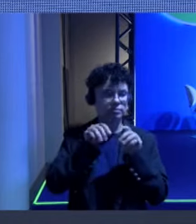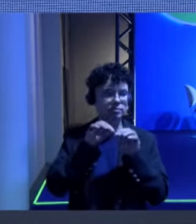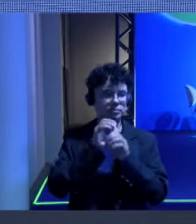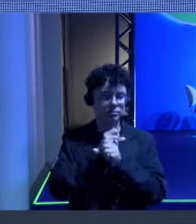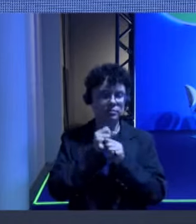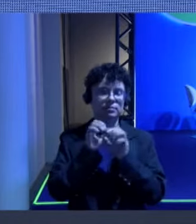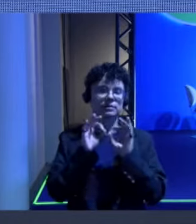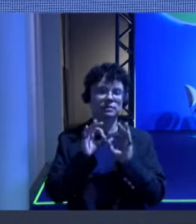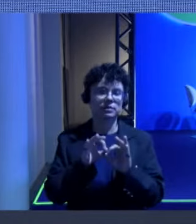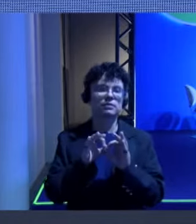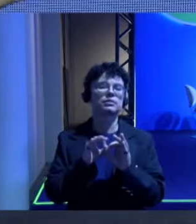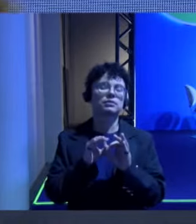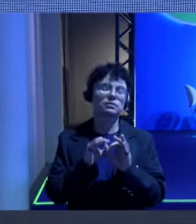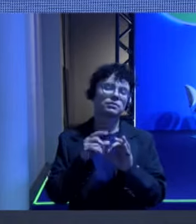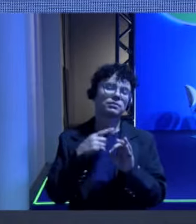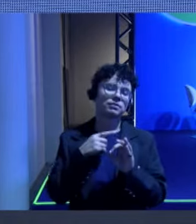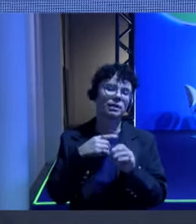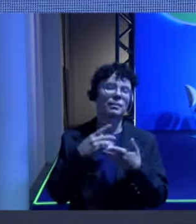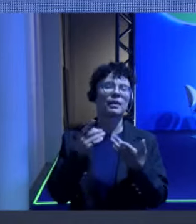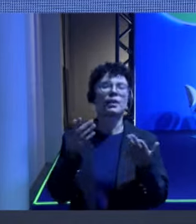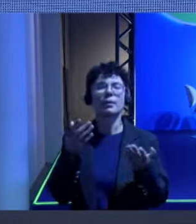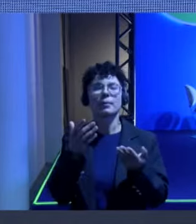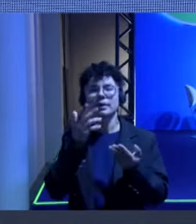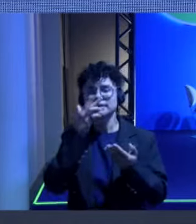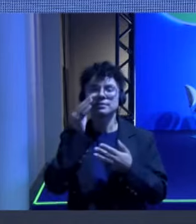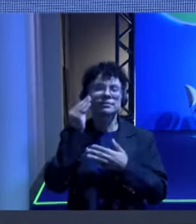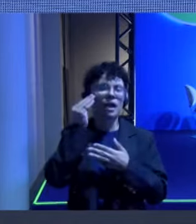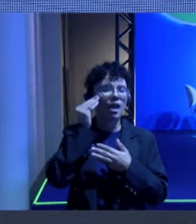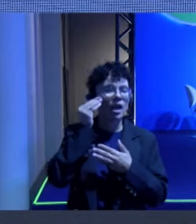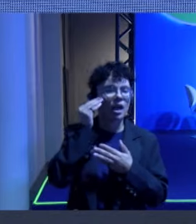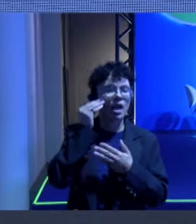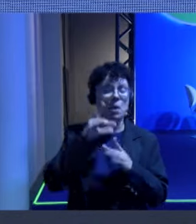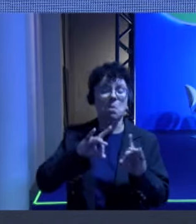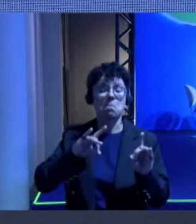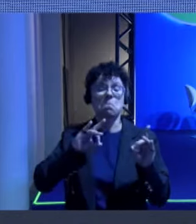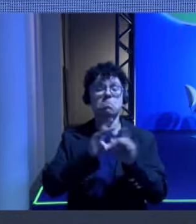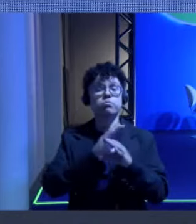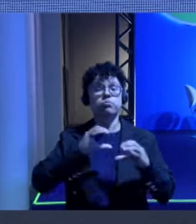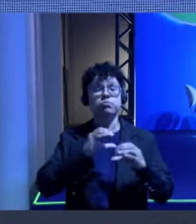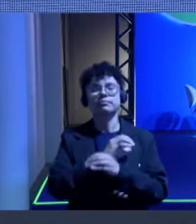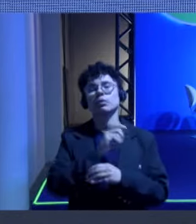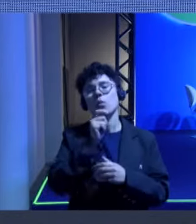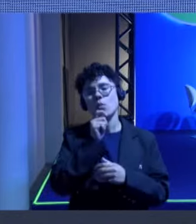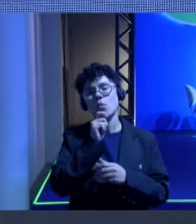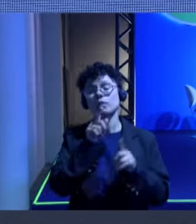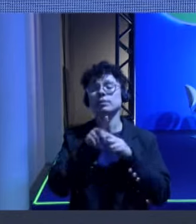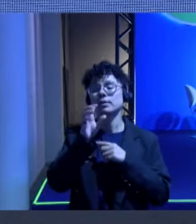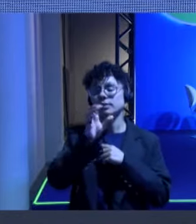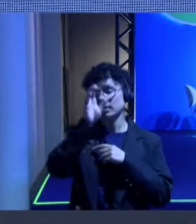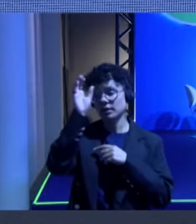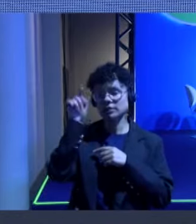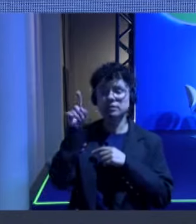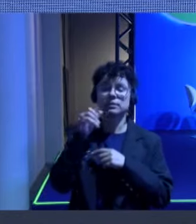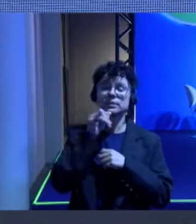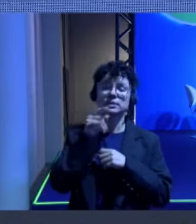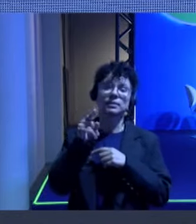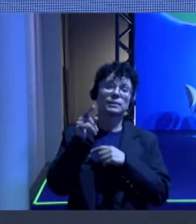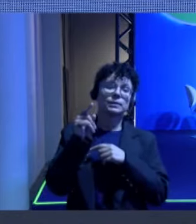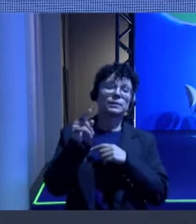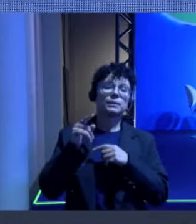né? Mas ainda é protótipo, muito teste sendo feito. Sim. Até mesmo parte do cliente também, né? Como que ele entende